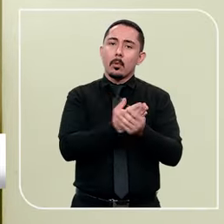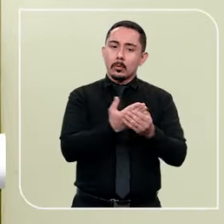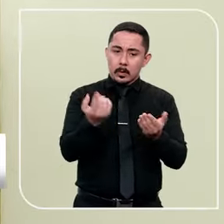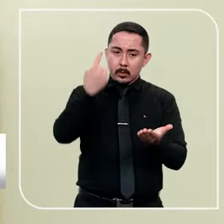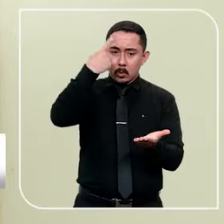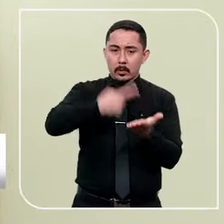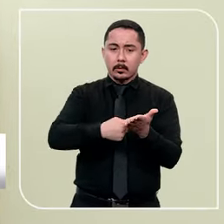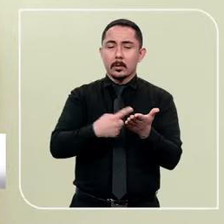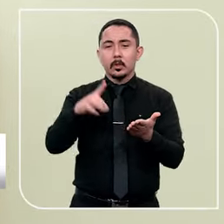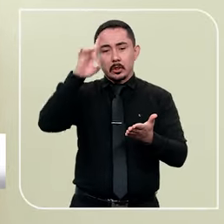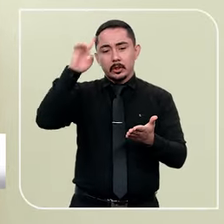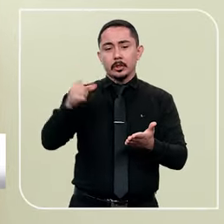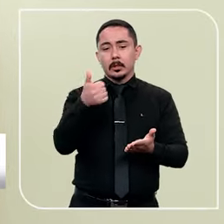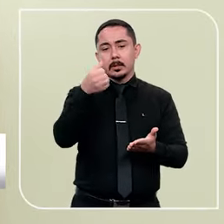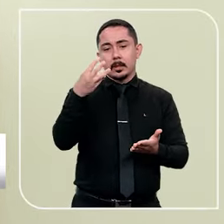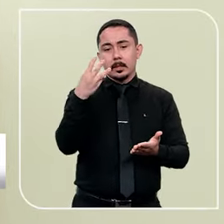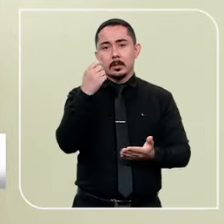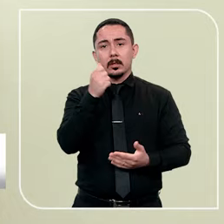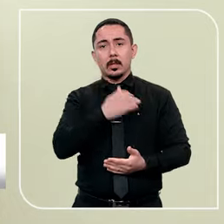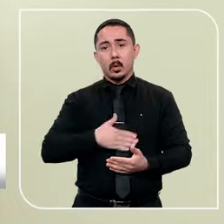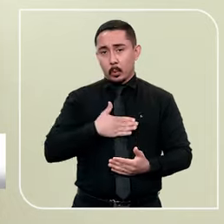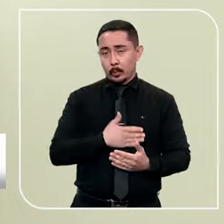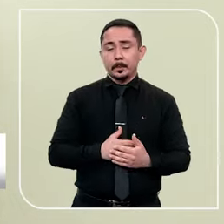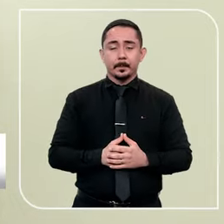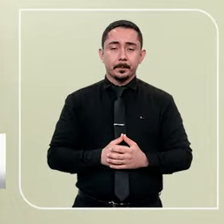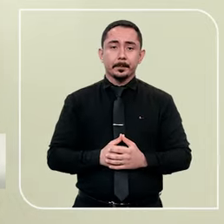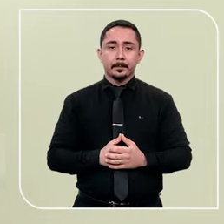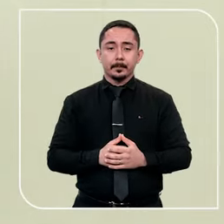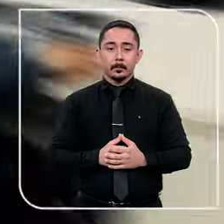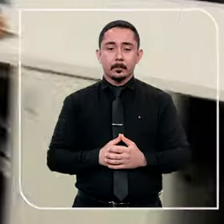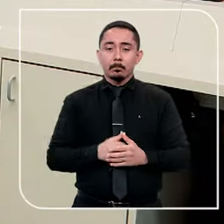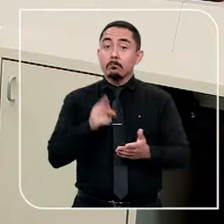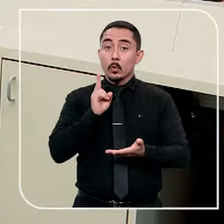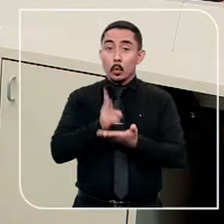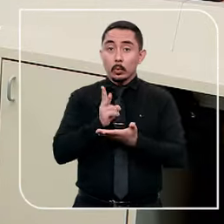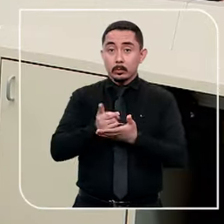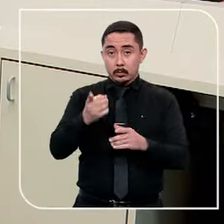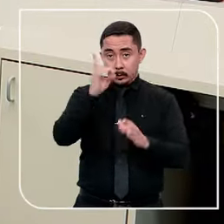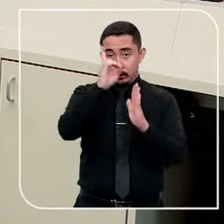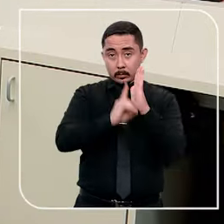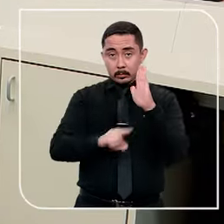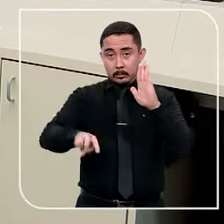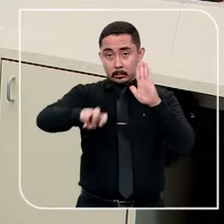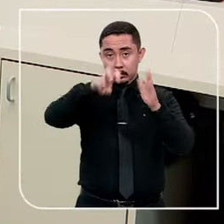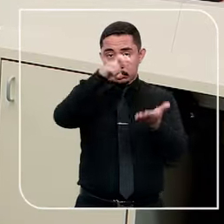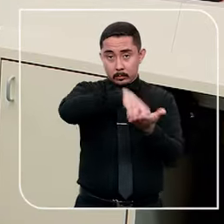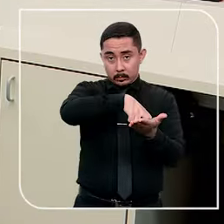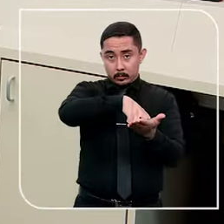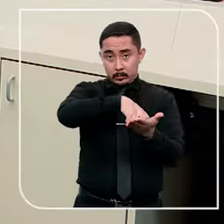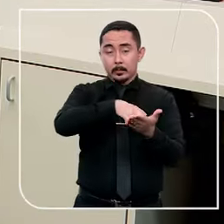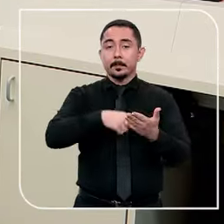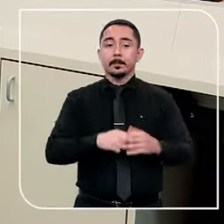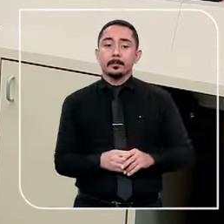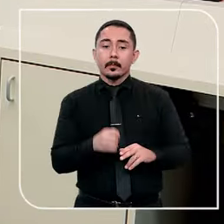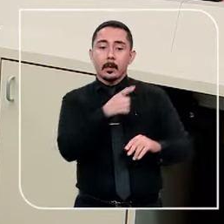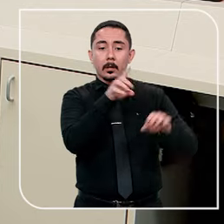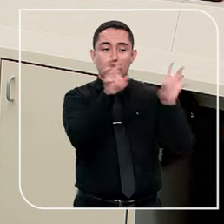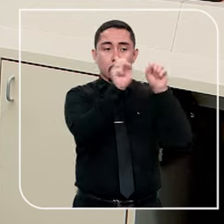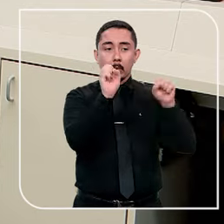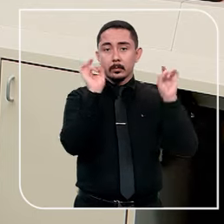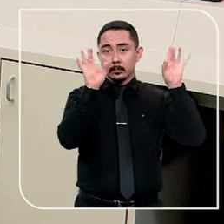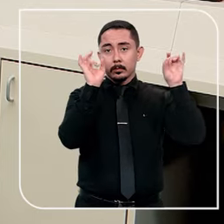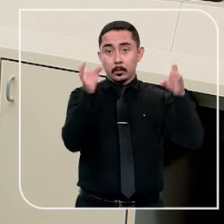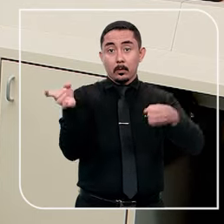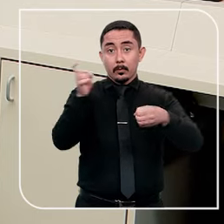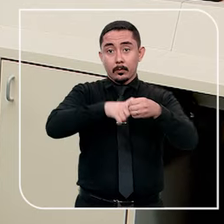marcado para ser retomado pela Sexta turma no dia 13 de agosto continuando no direito penal a corte especial deve